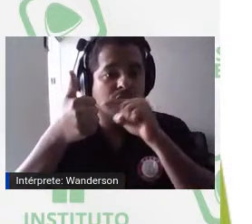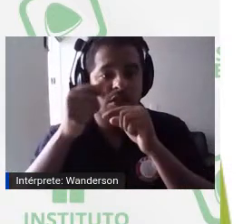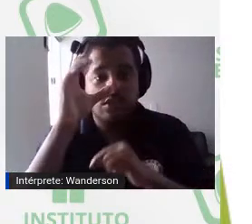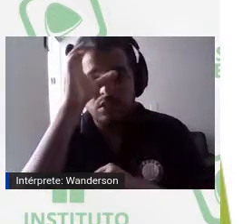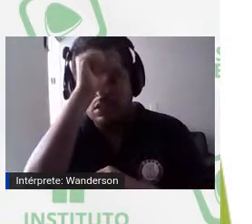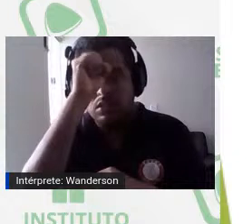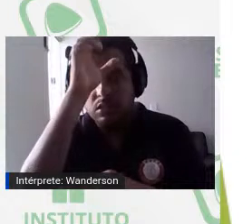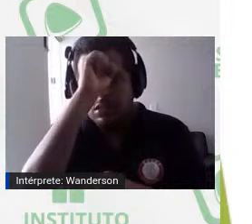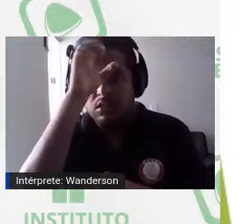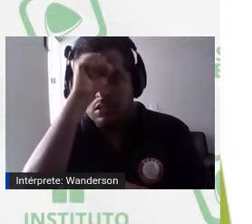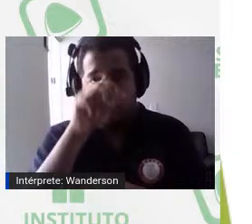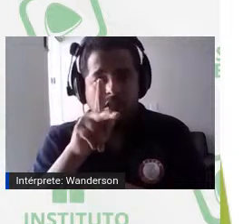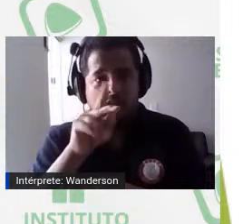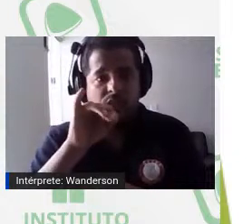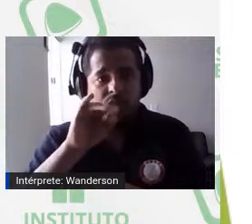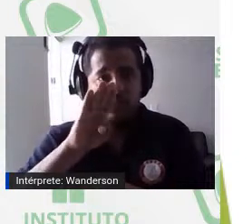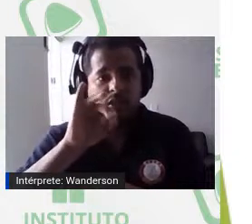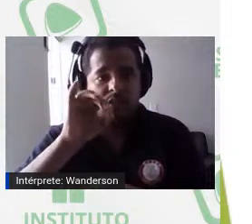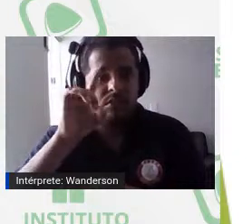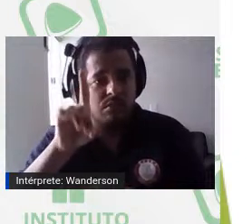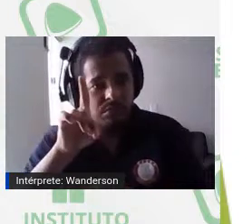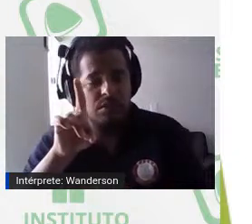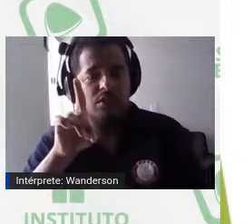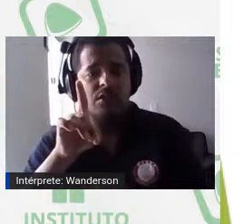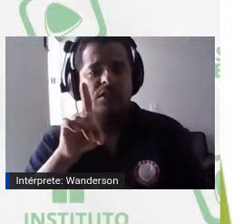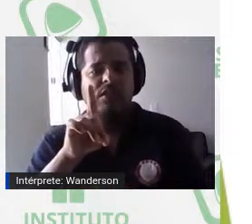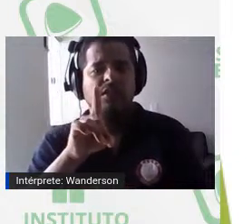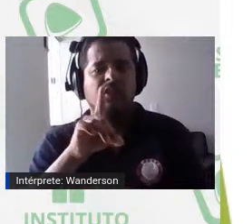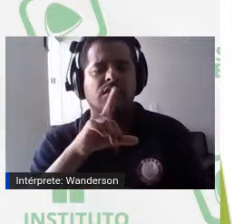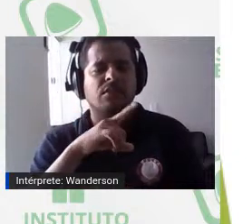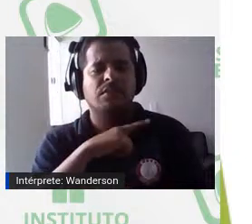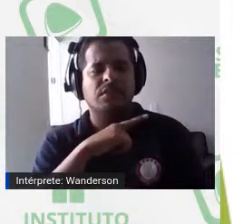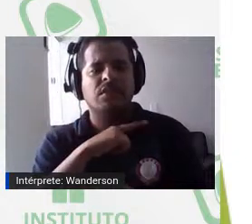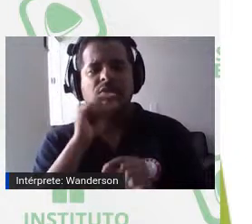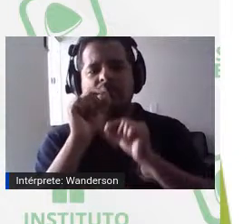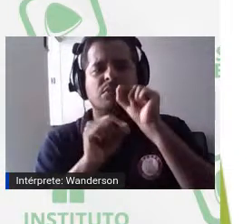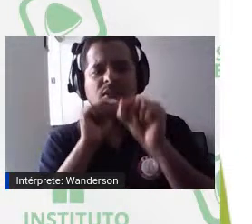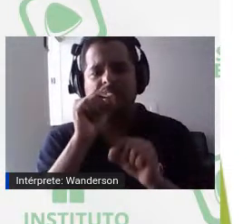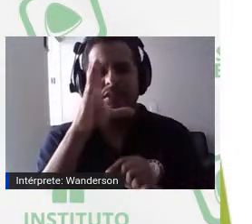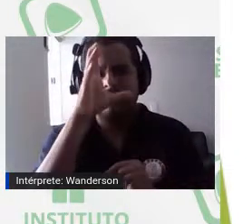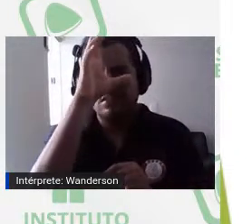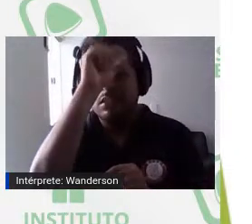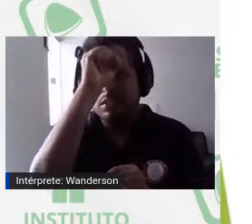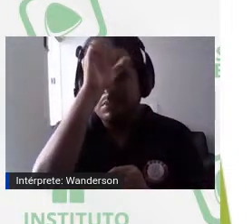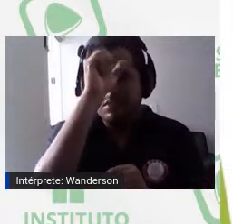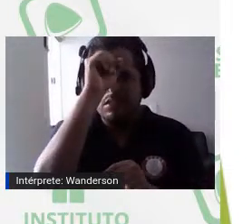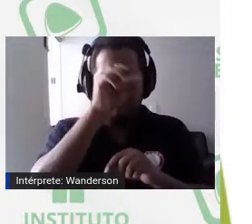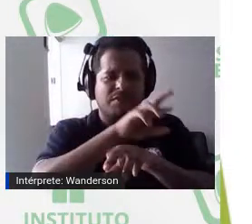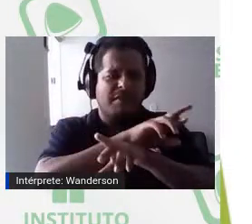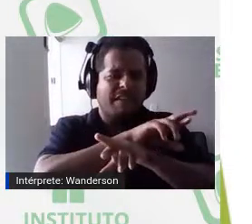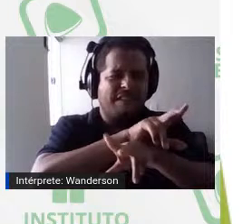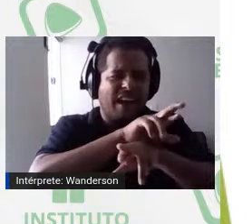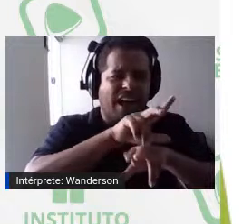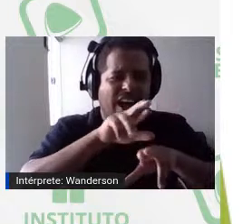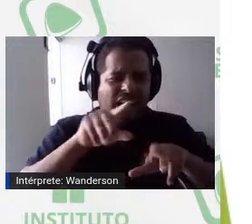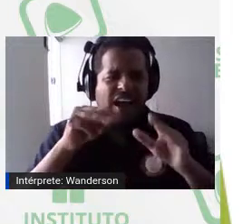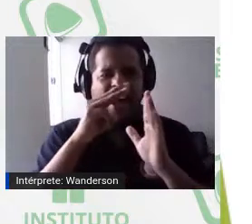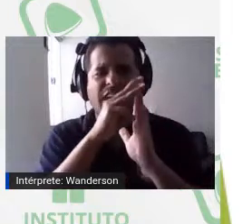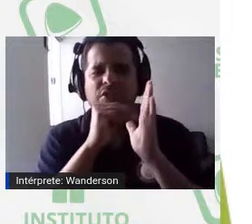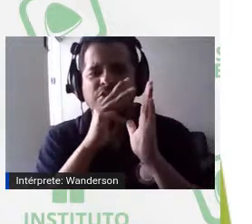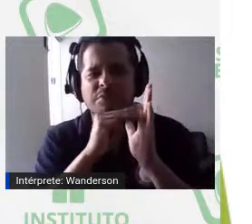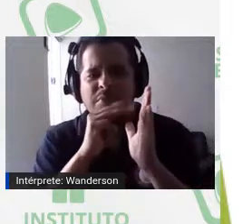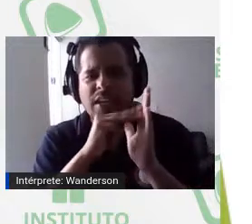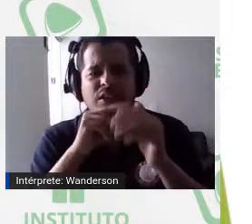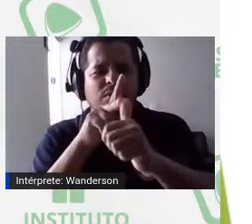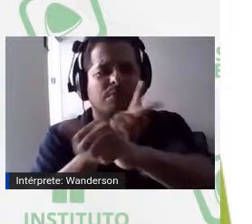né? Como os próprios bolsistas antes de mim já falaram, nós aprendemos diversos métodos pedagógicos para ensinar